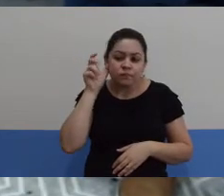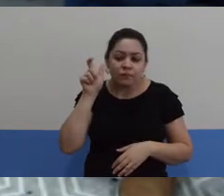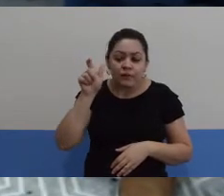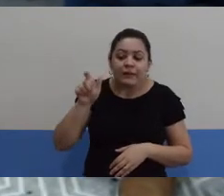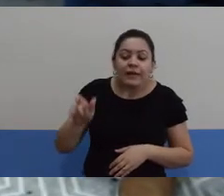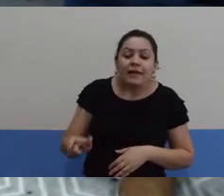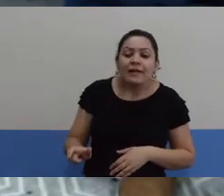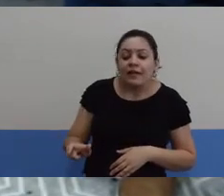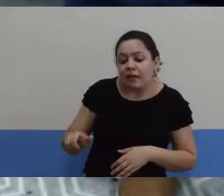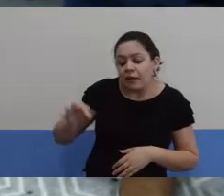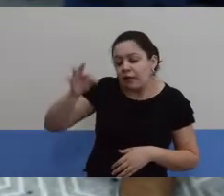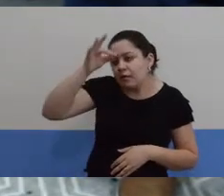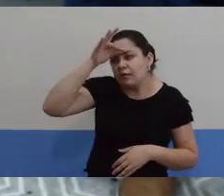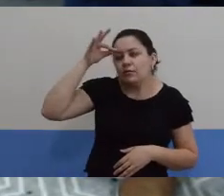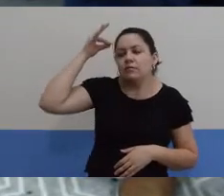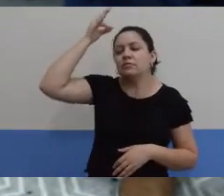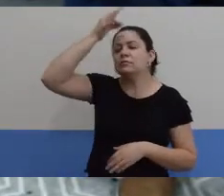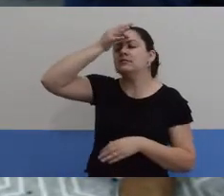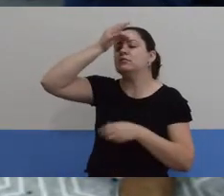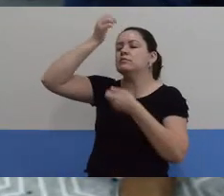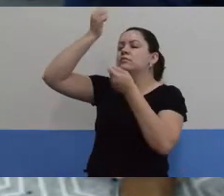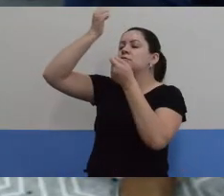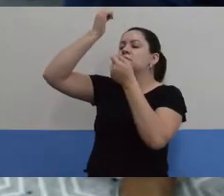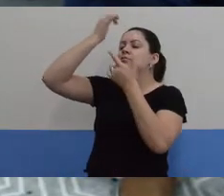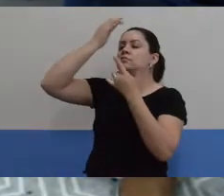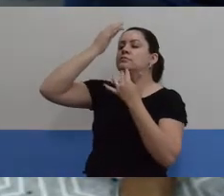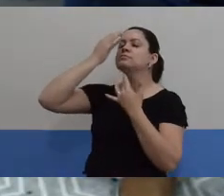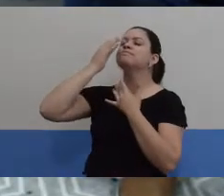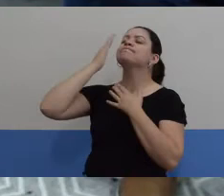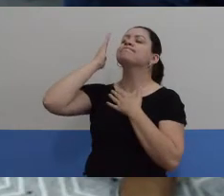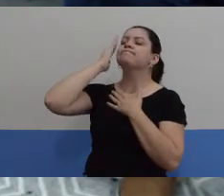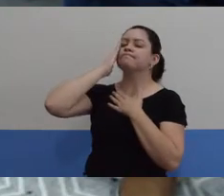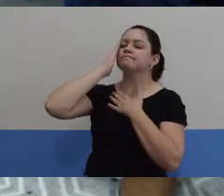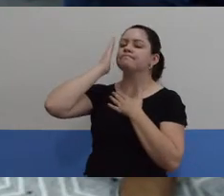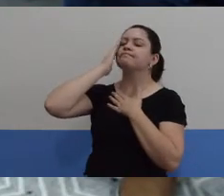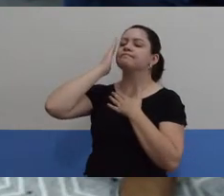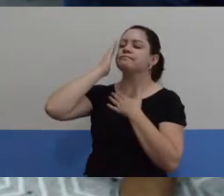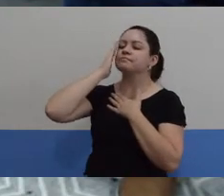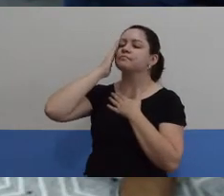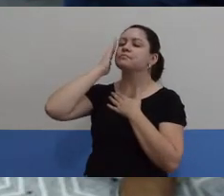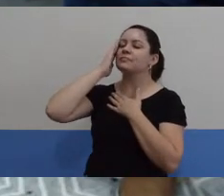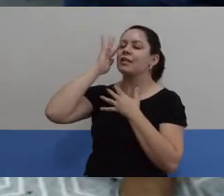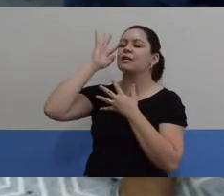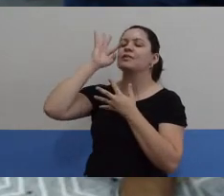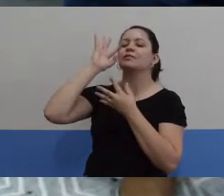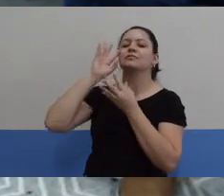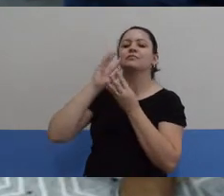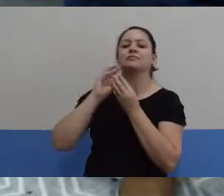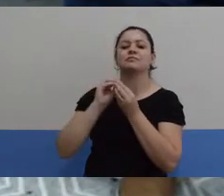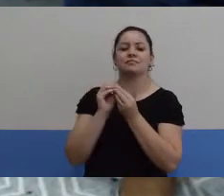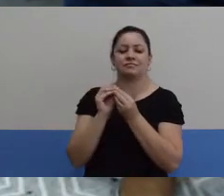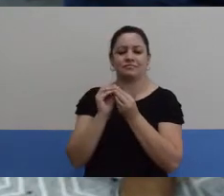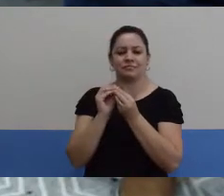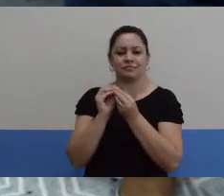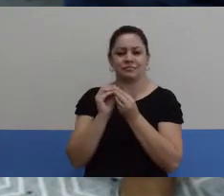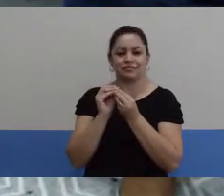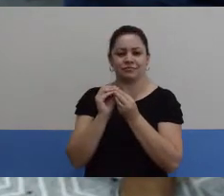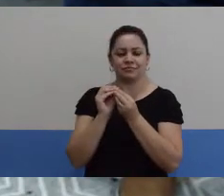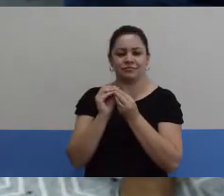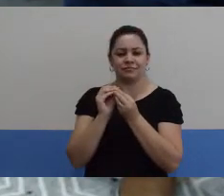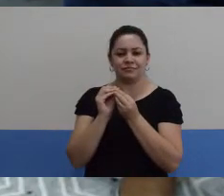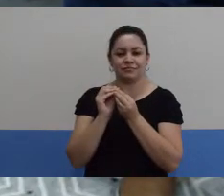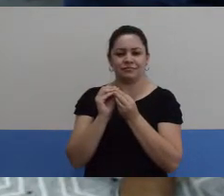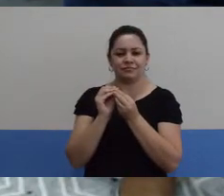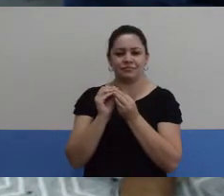Santo, né? Justo. Porque é ele que faz acontecer realmente a igreja, né? Essa trindade santa, mas pedir para que esse Espírito